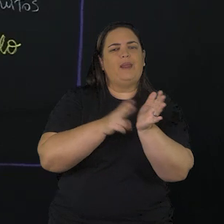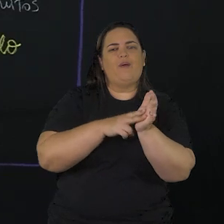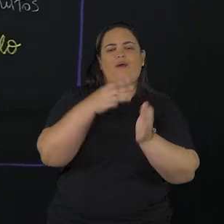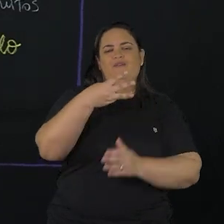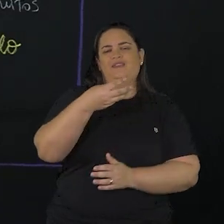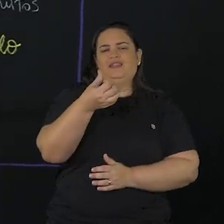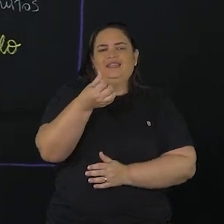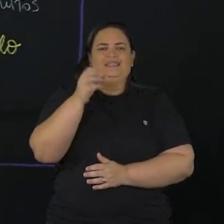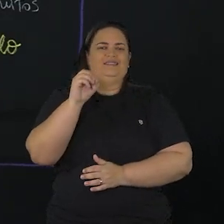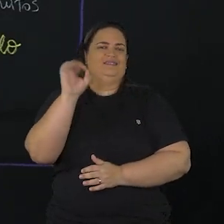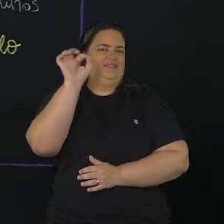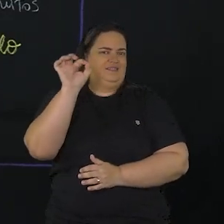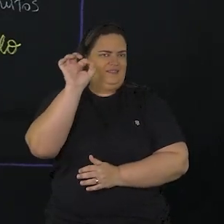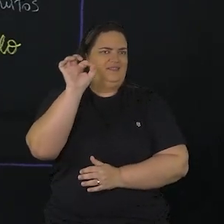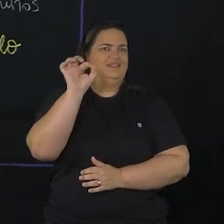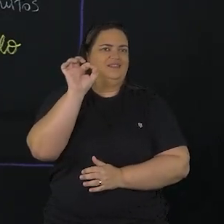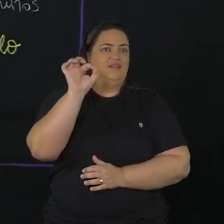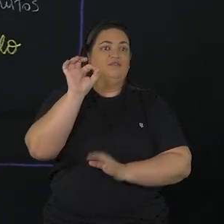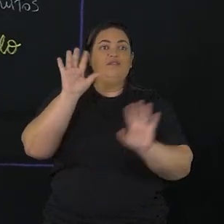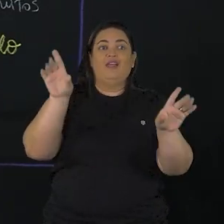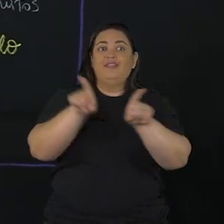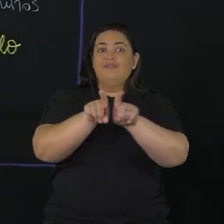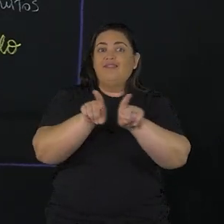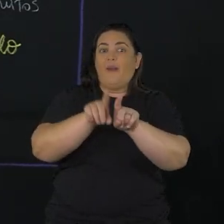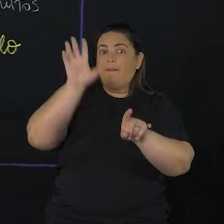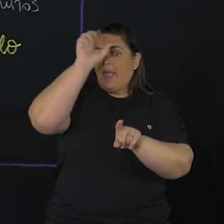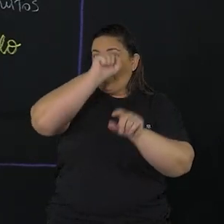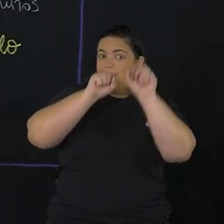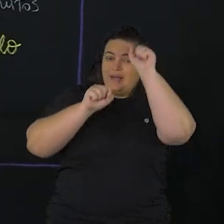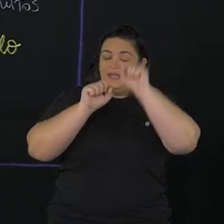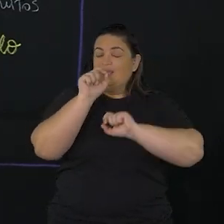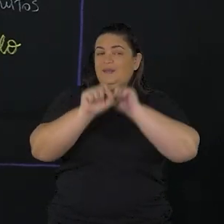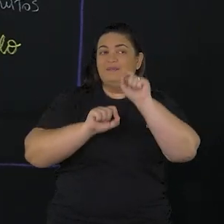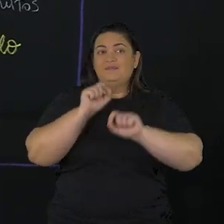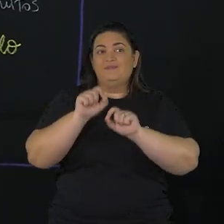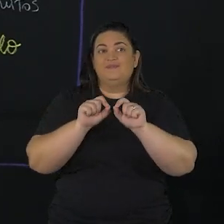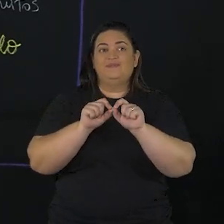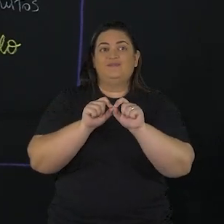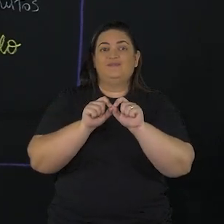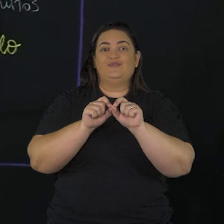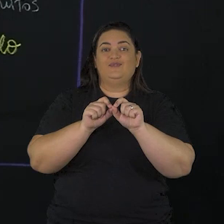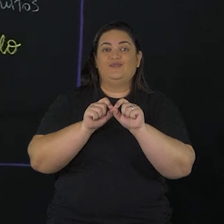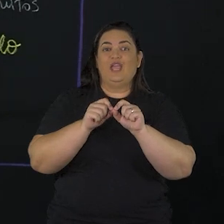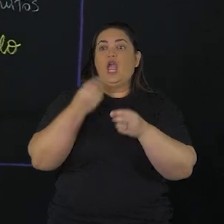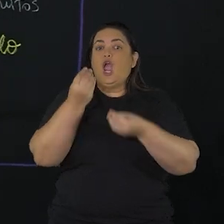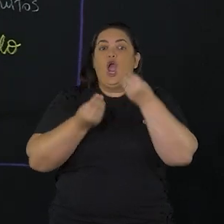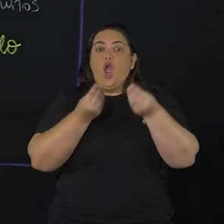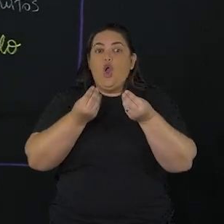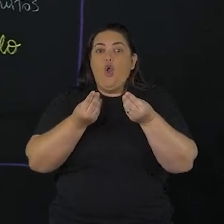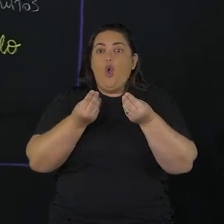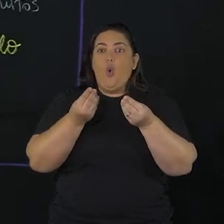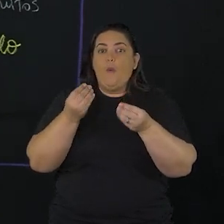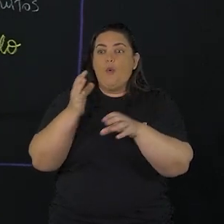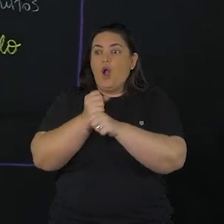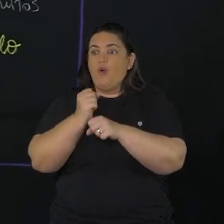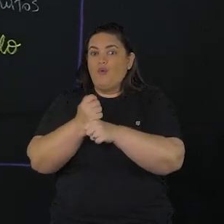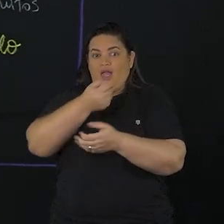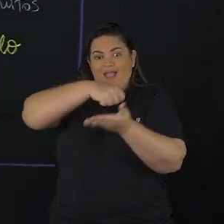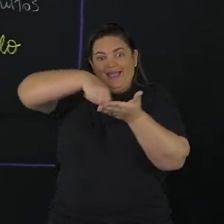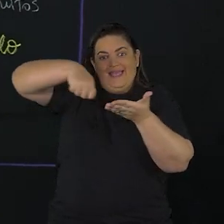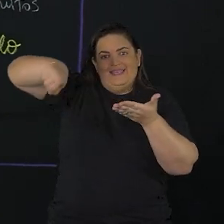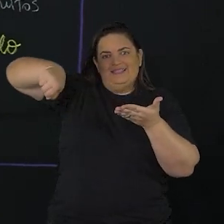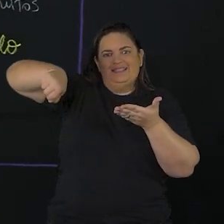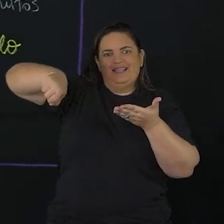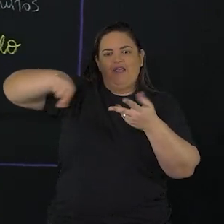a 360. E outra coisa que nós vimos aqui foi o outro tipo de escrever, ou a outra maneira de escrever